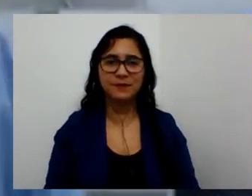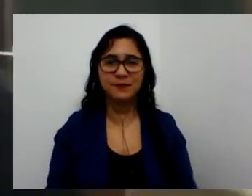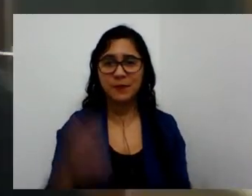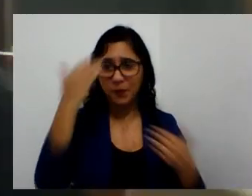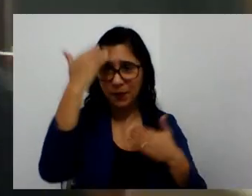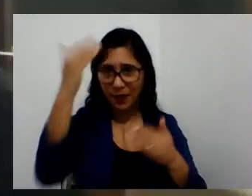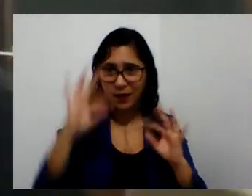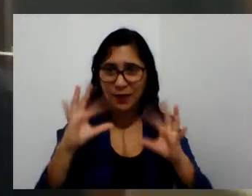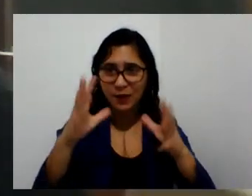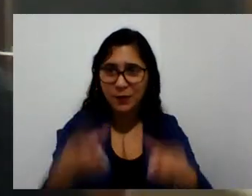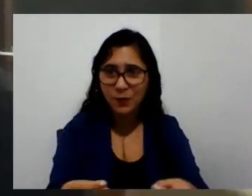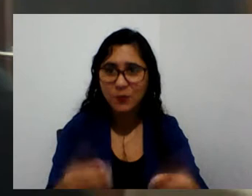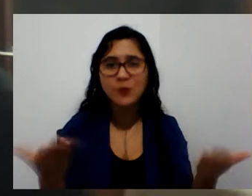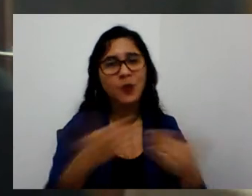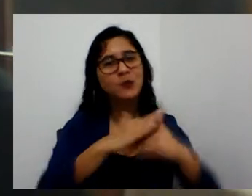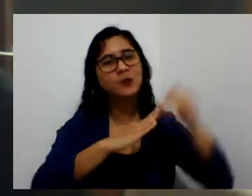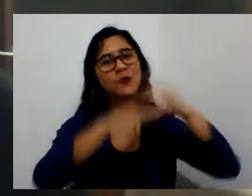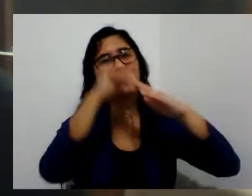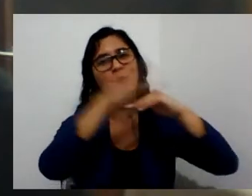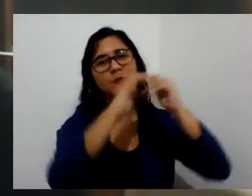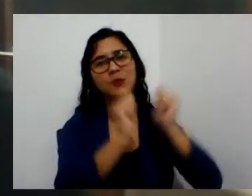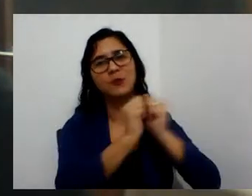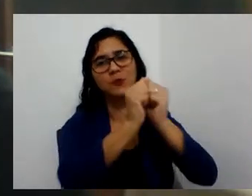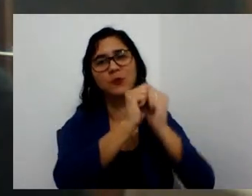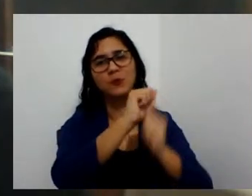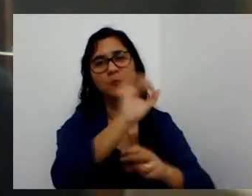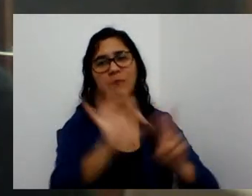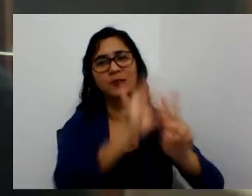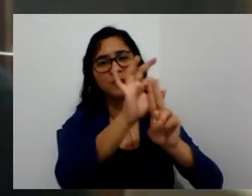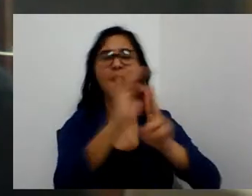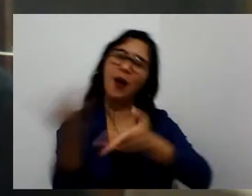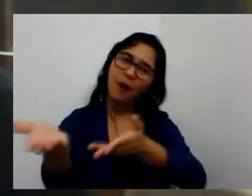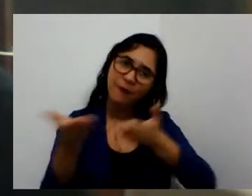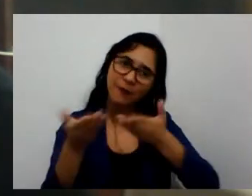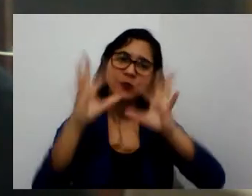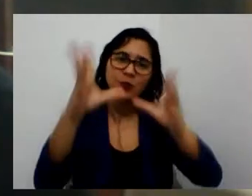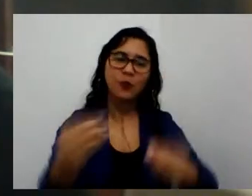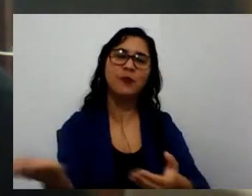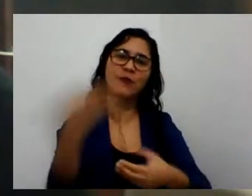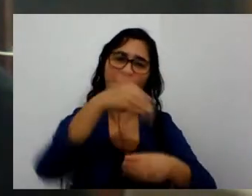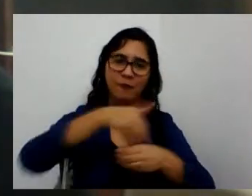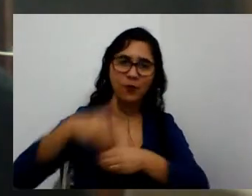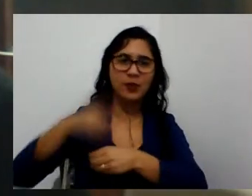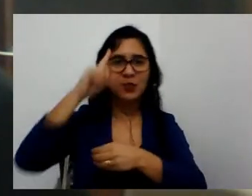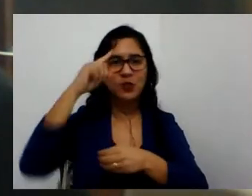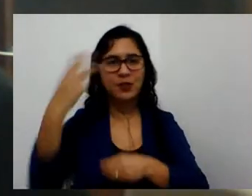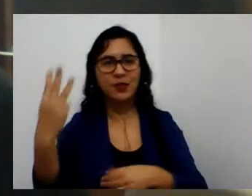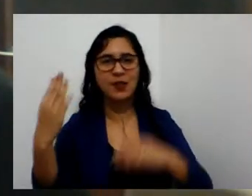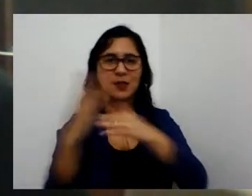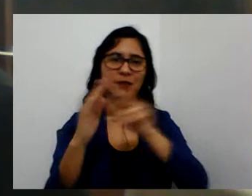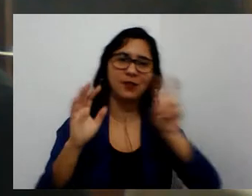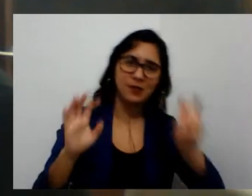todos. Vamos construir juntos a UFSCar. Convido todos a votarem de 3 a 5.